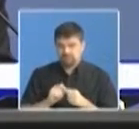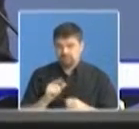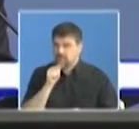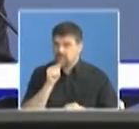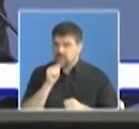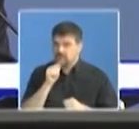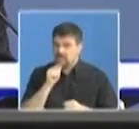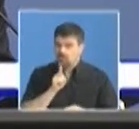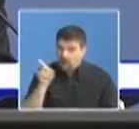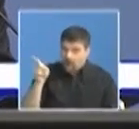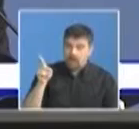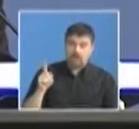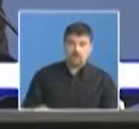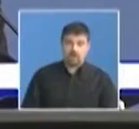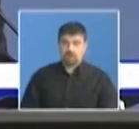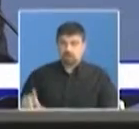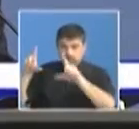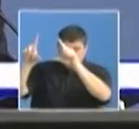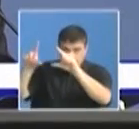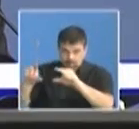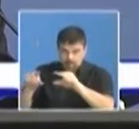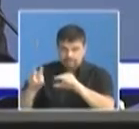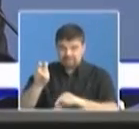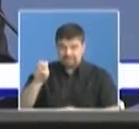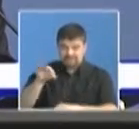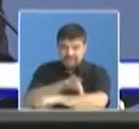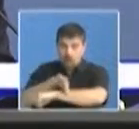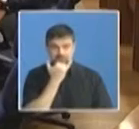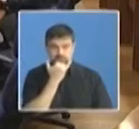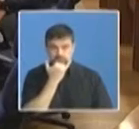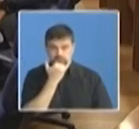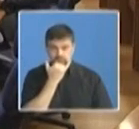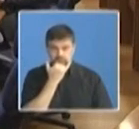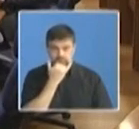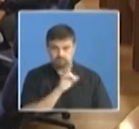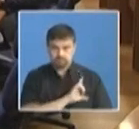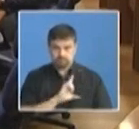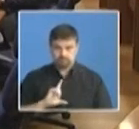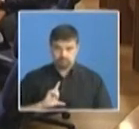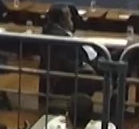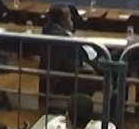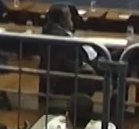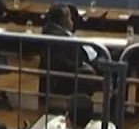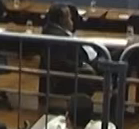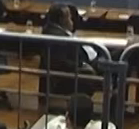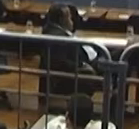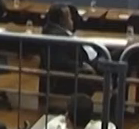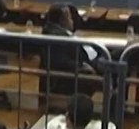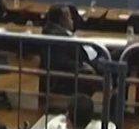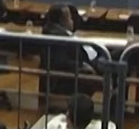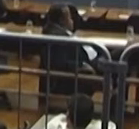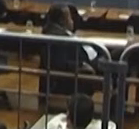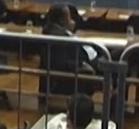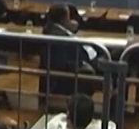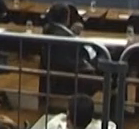água no ponto de captação fique abaixo de 5 m c por segundo a reunião foi realizada pela Ana a agência nacional